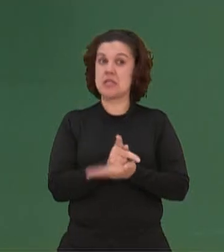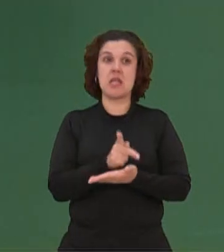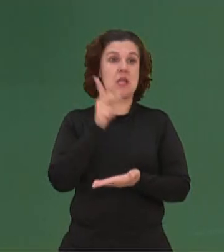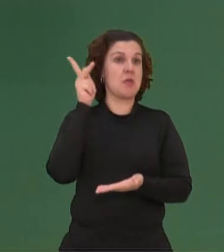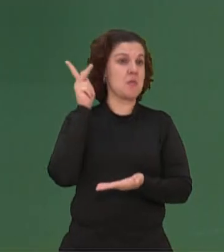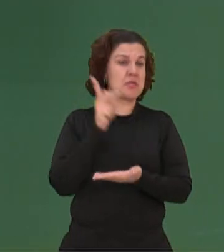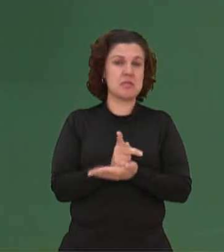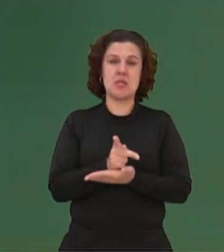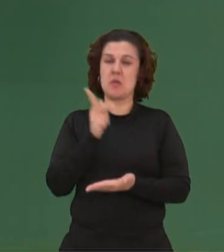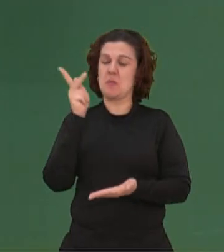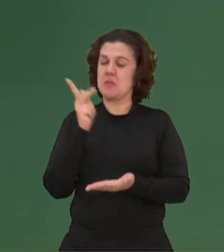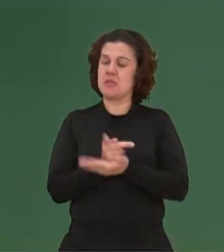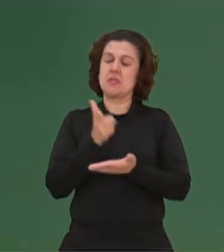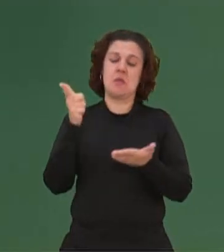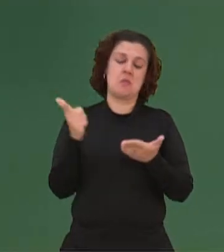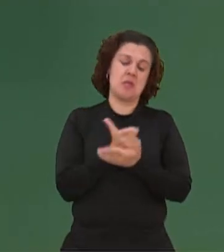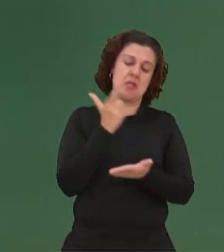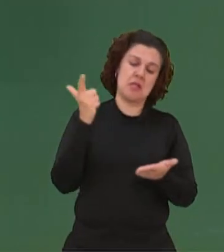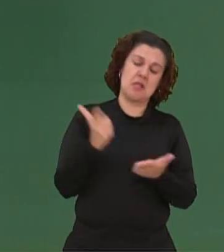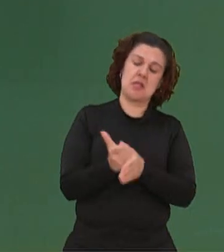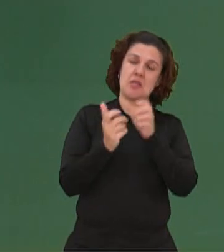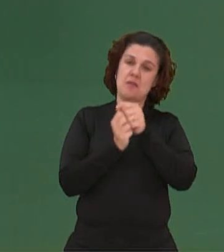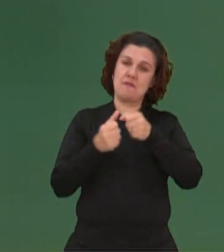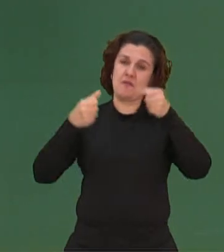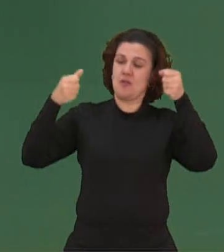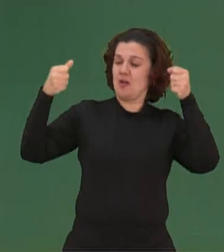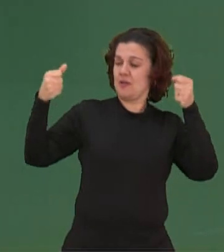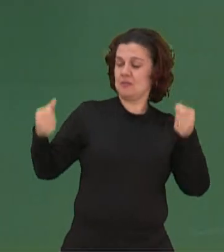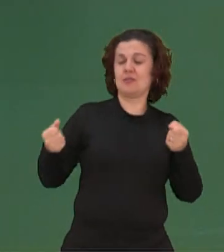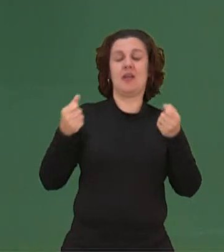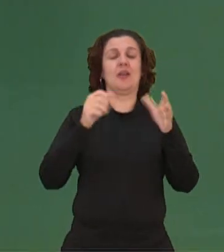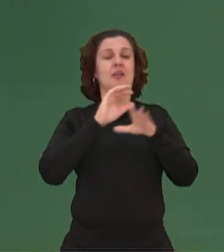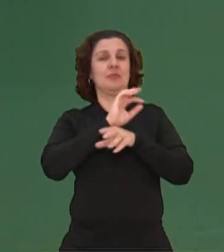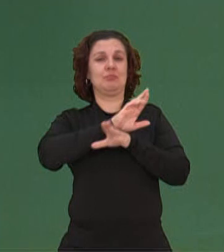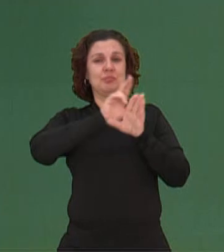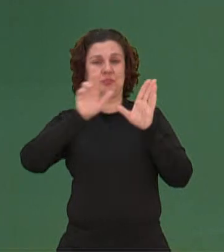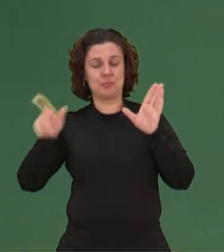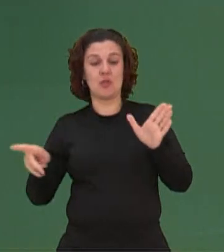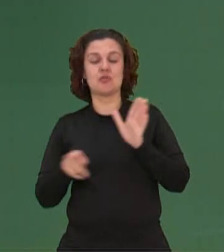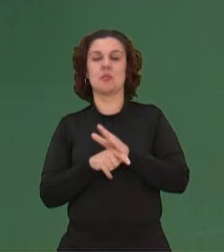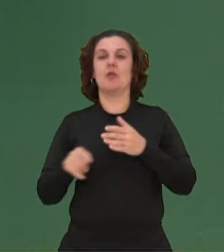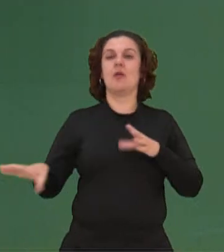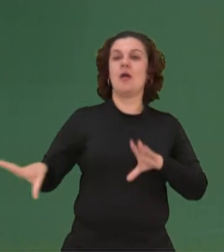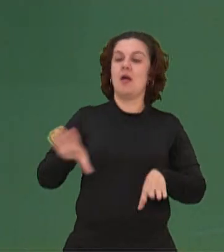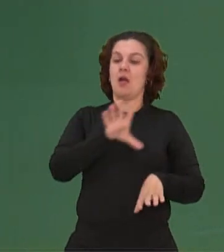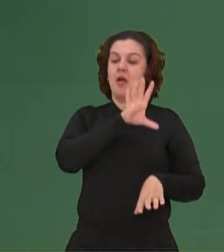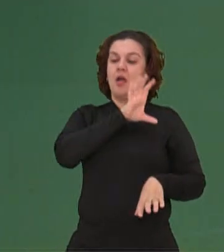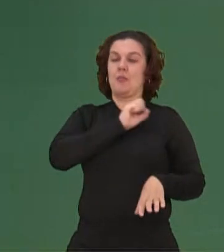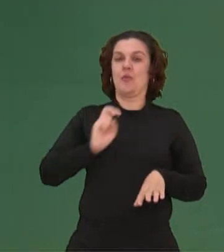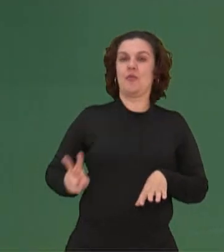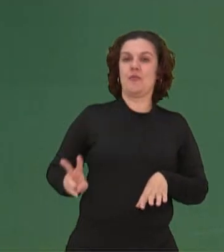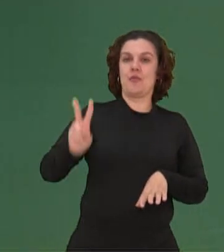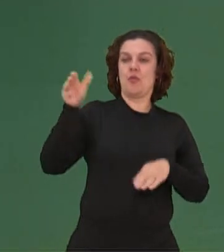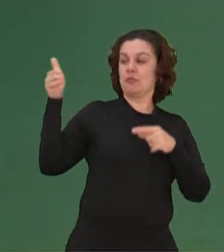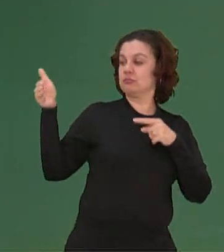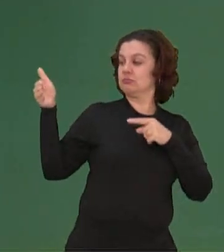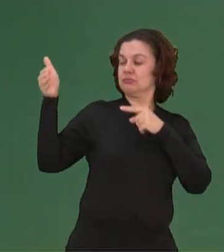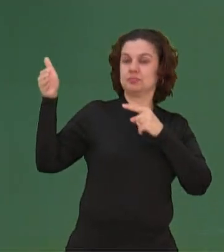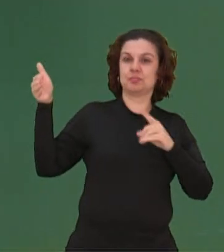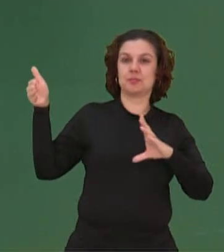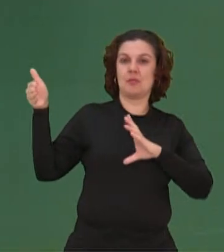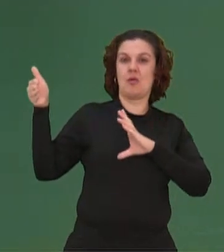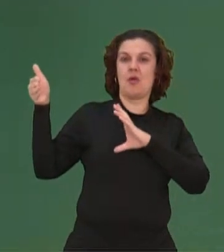filmes, cartazes, livros, documentários, a valorização dos símbolos nacionais. Você viu isso bem claro